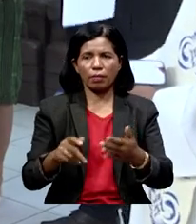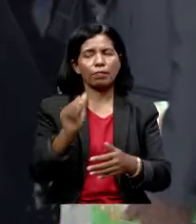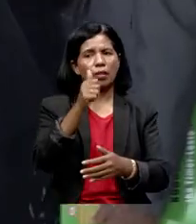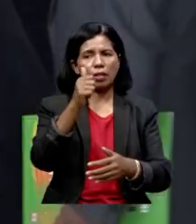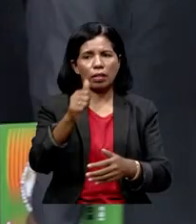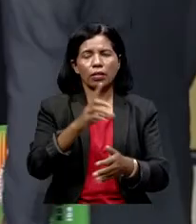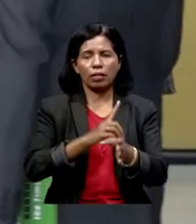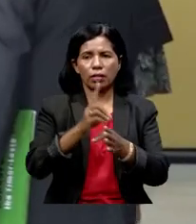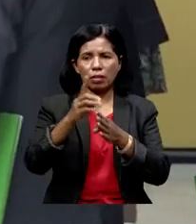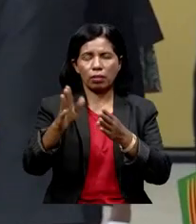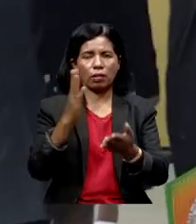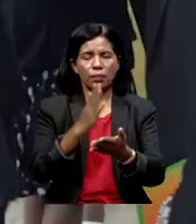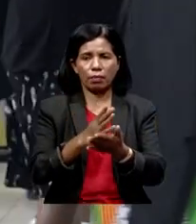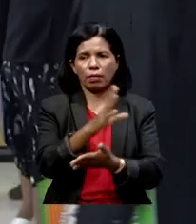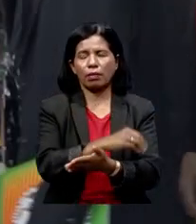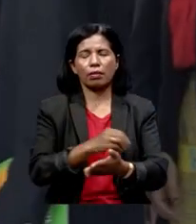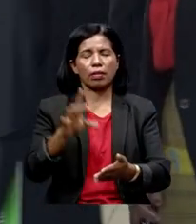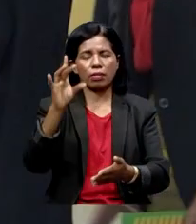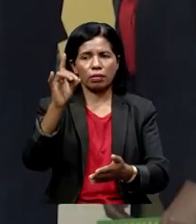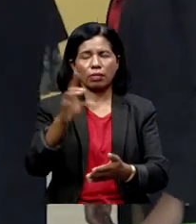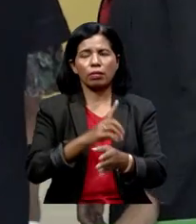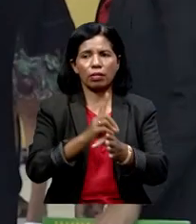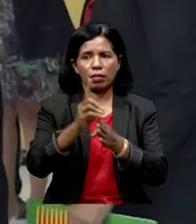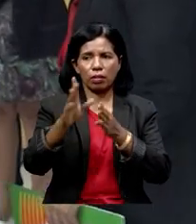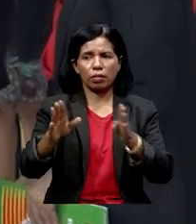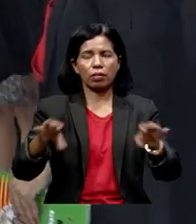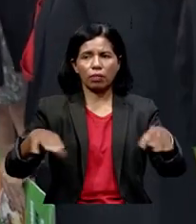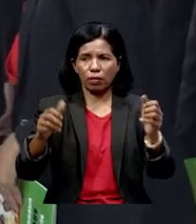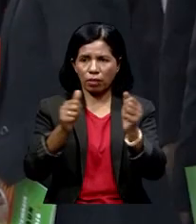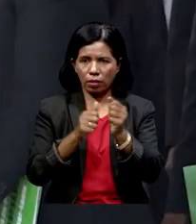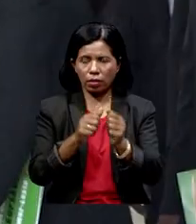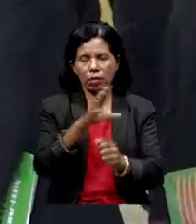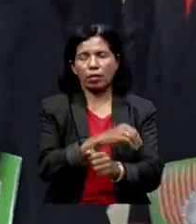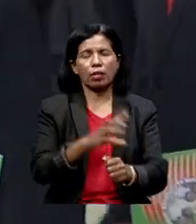Sanolo direção prevenção, Nain Walo ia direção cooperação, no